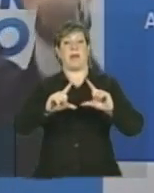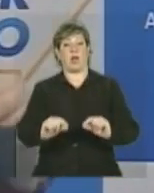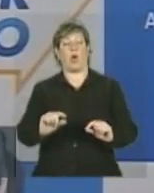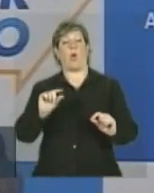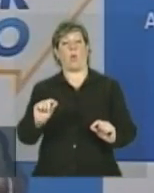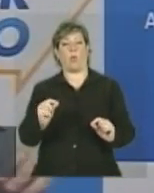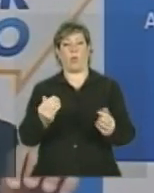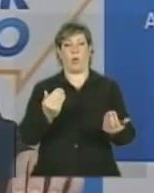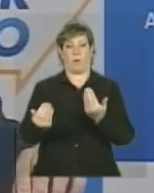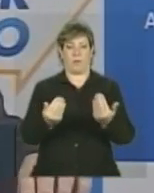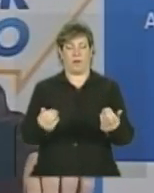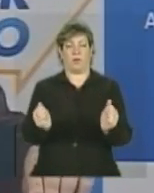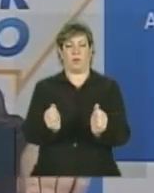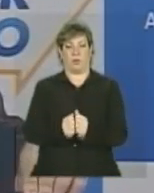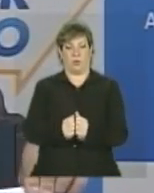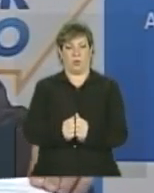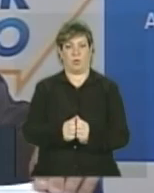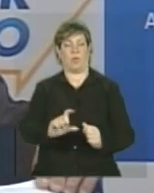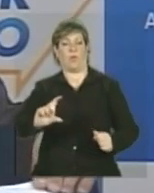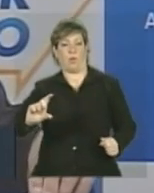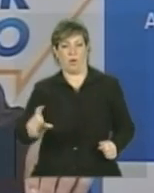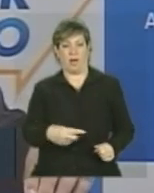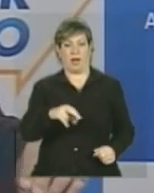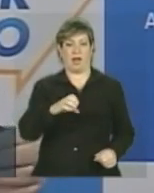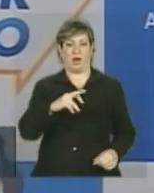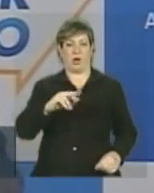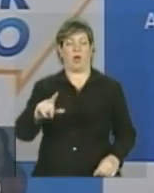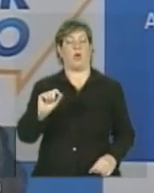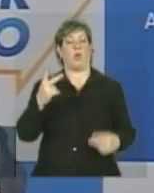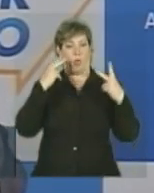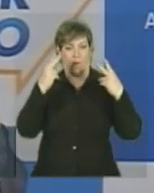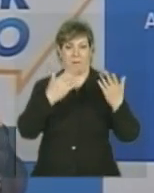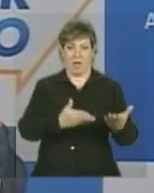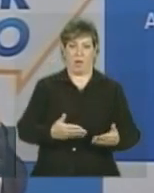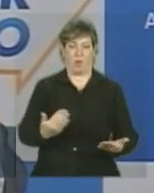na condição do cartão de crédito nacional normal.